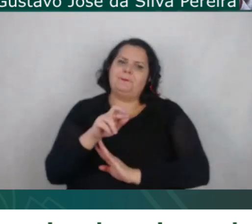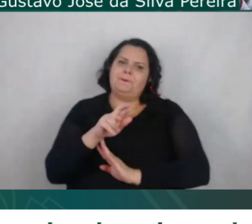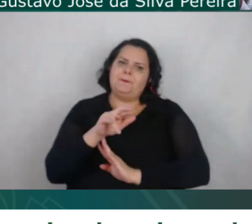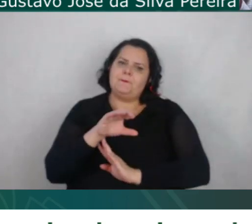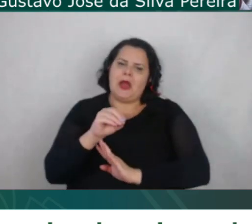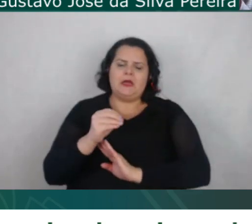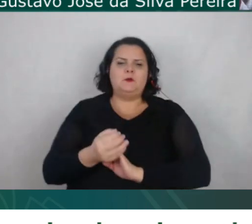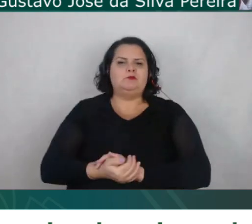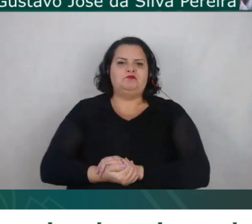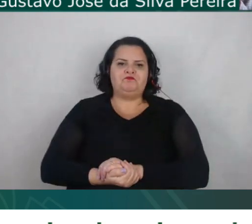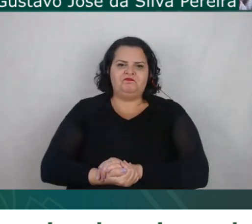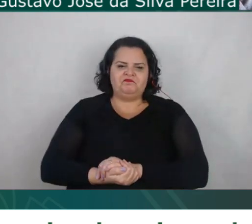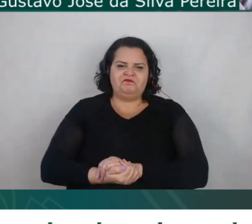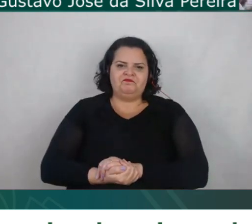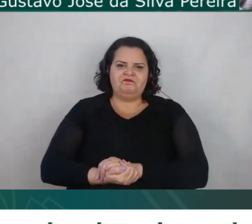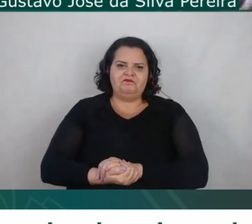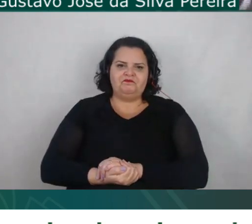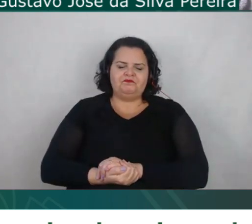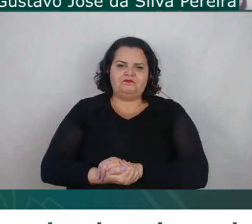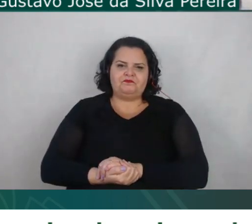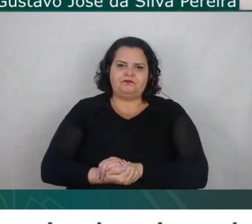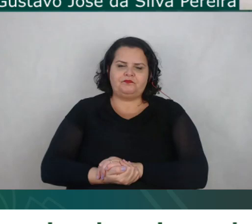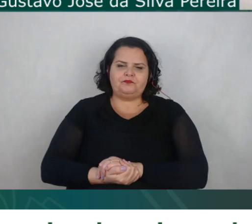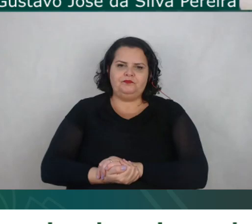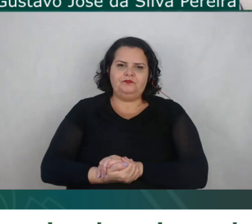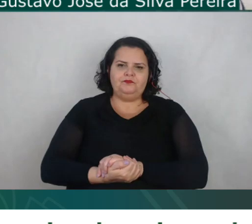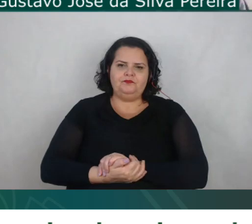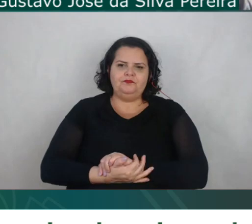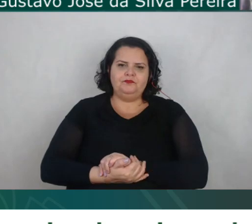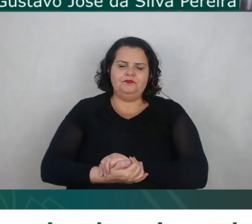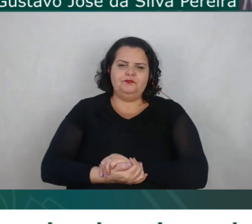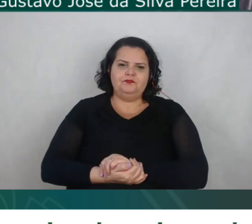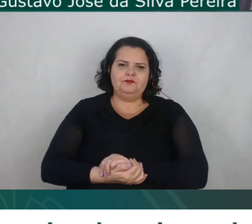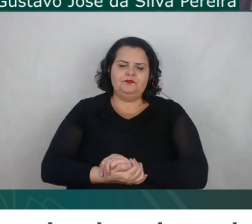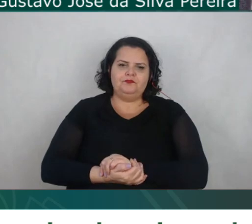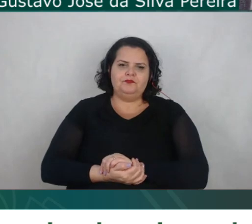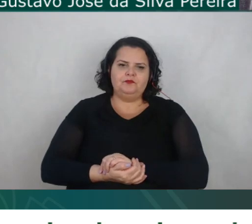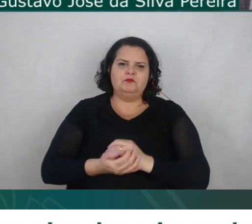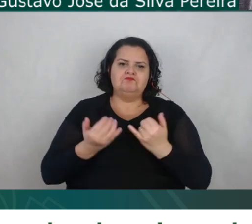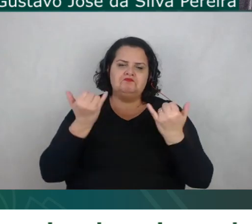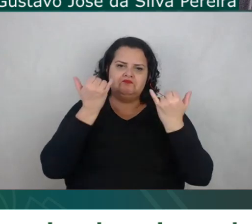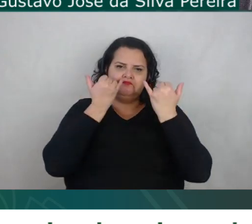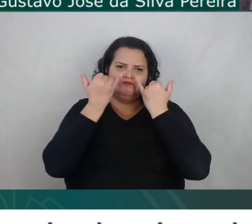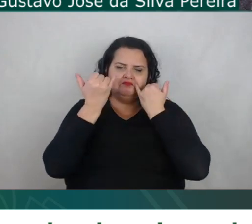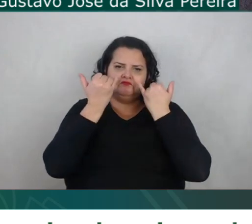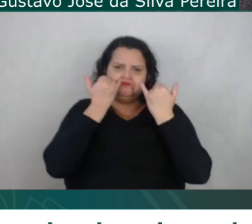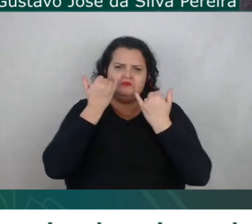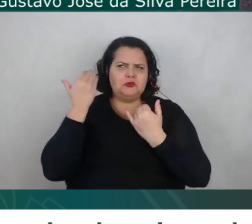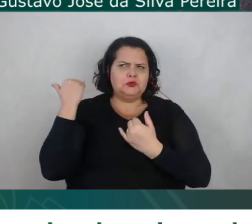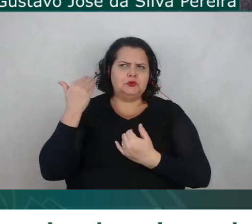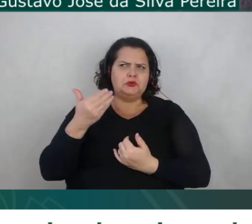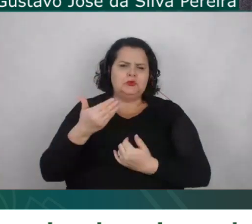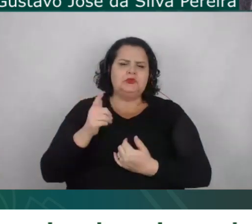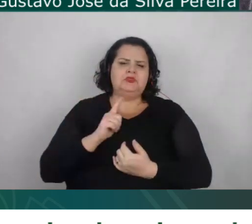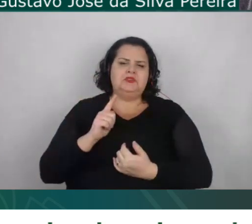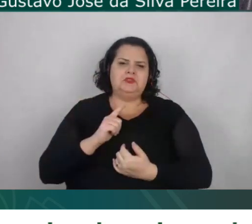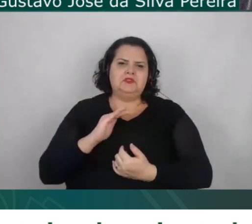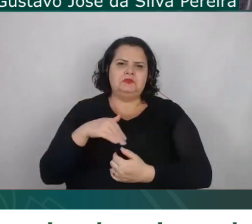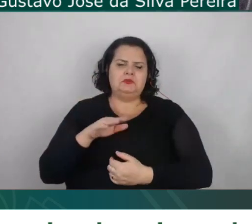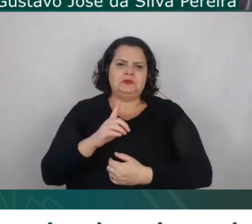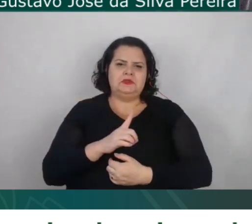a respeito de uma informação mais recente aí que diz que a gente já teve mais de